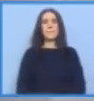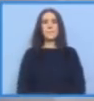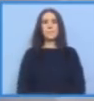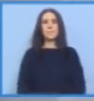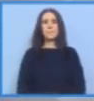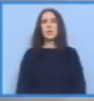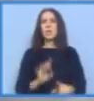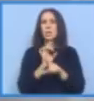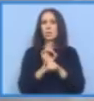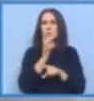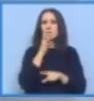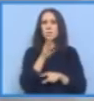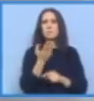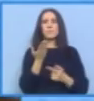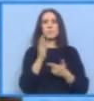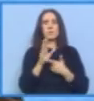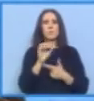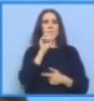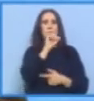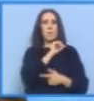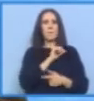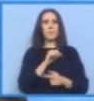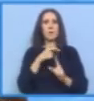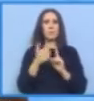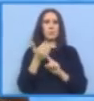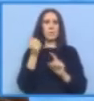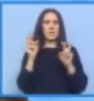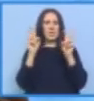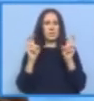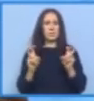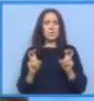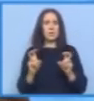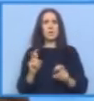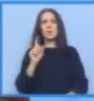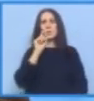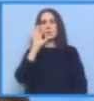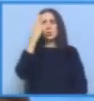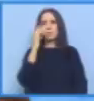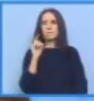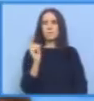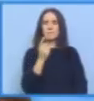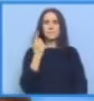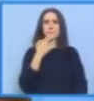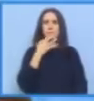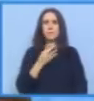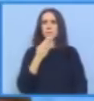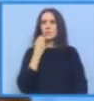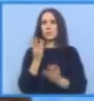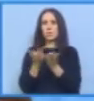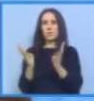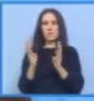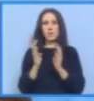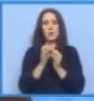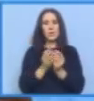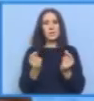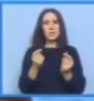a dizer, a gente vê, por exemplo, o sucesso, entre aspas, quer dizer, a importância que tem para muitos jovens o modelo da oração de